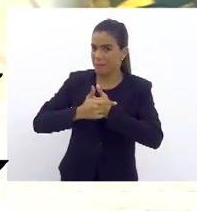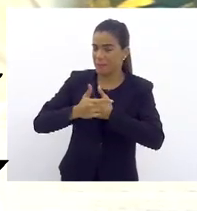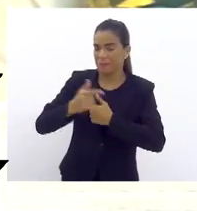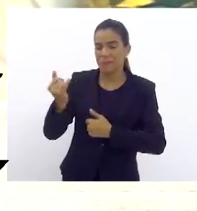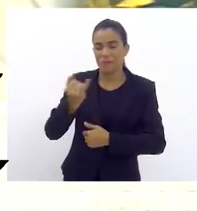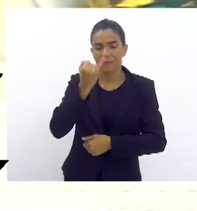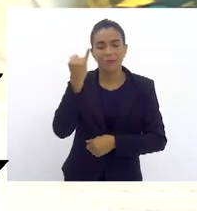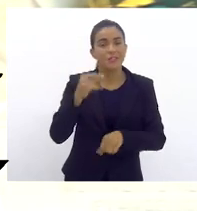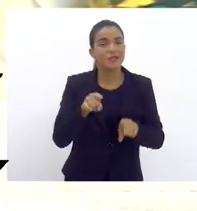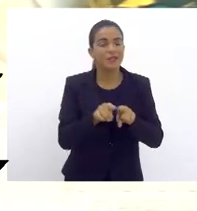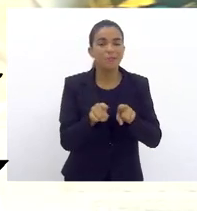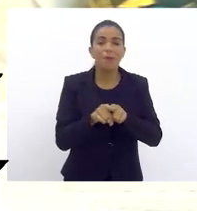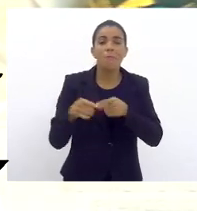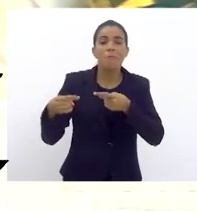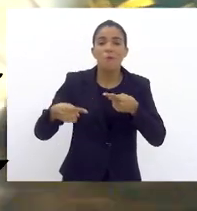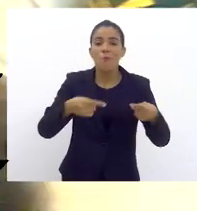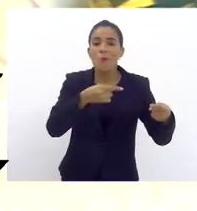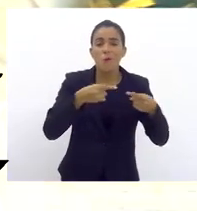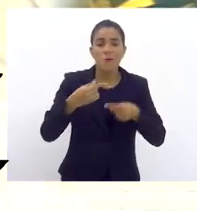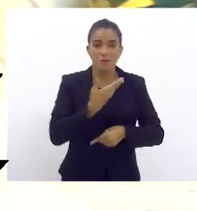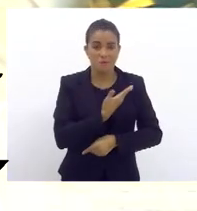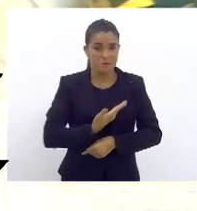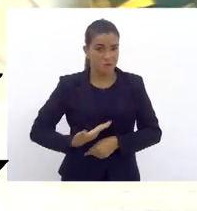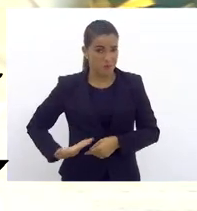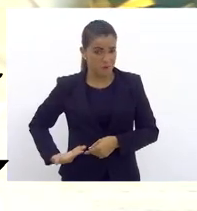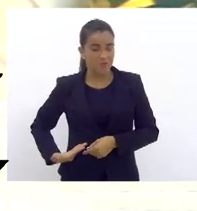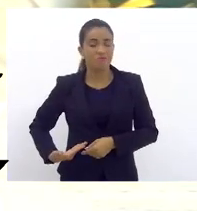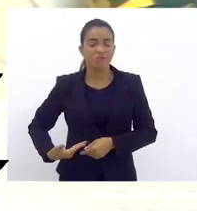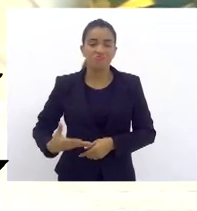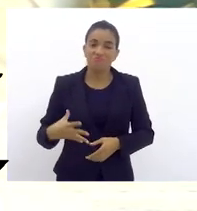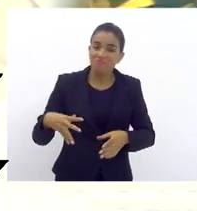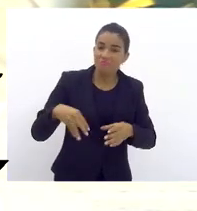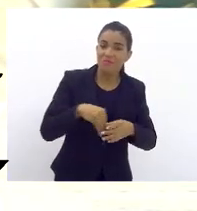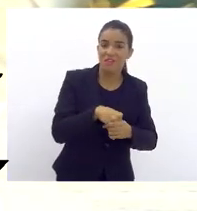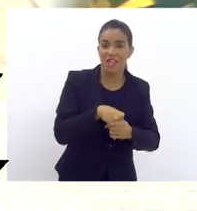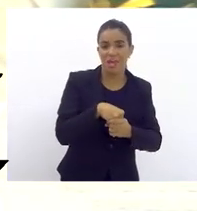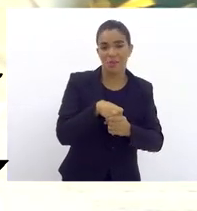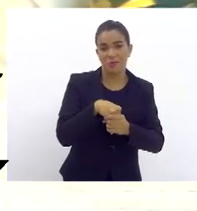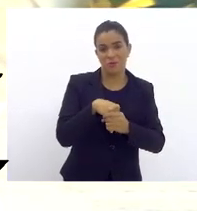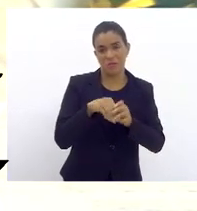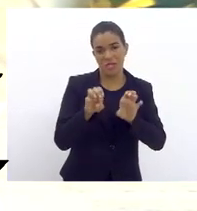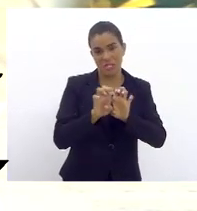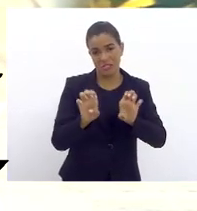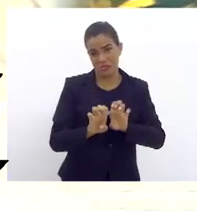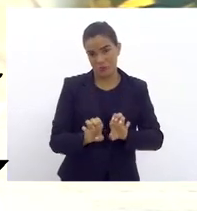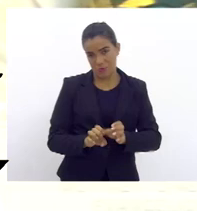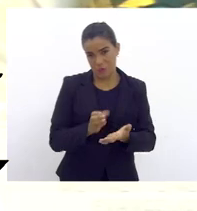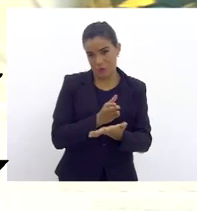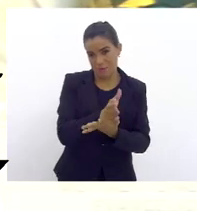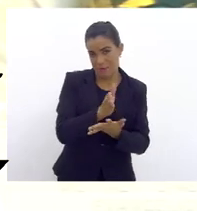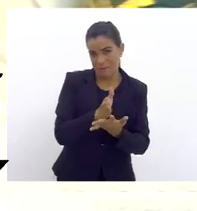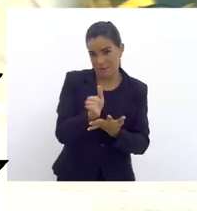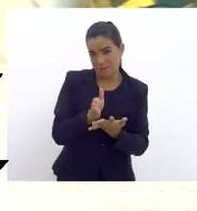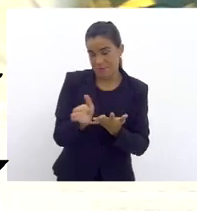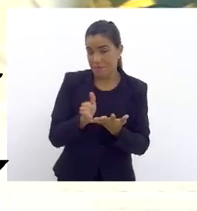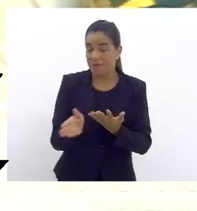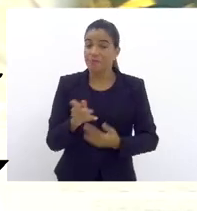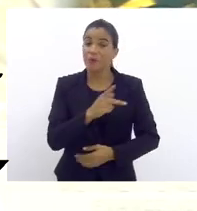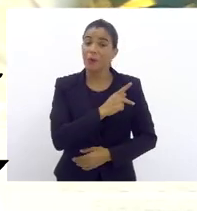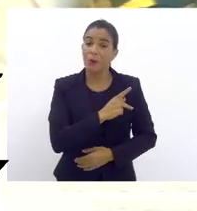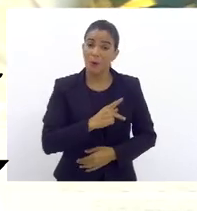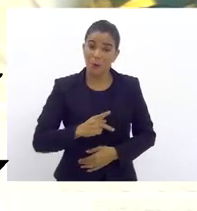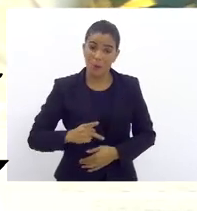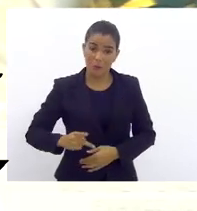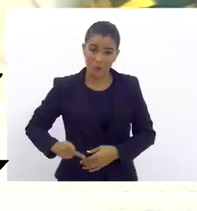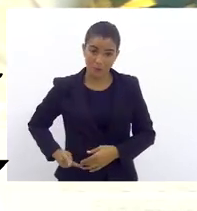E além disso também políticas públicas dentro da estrutura limitada que hoje temos o presidente para o